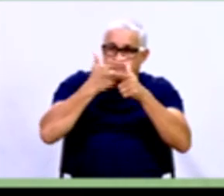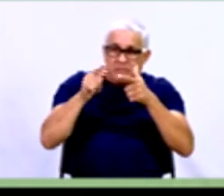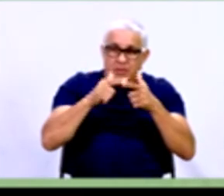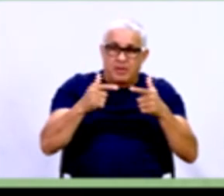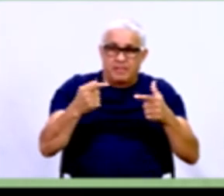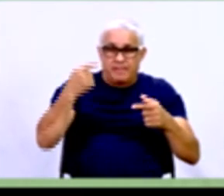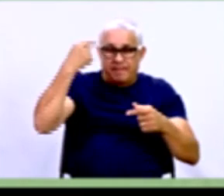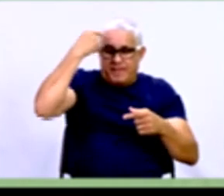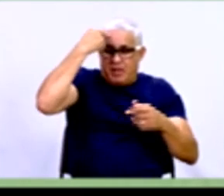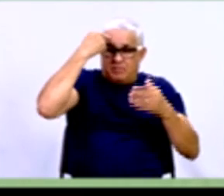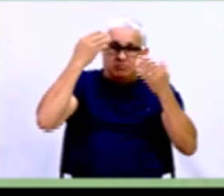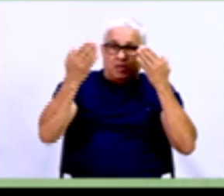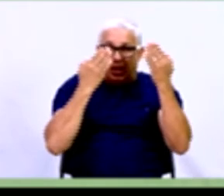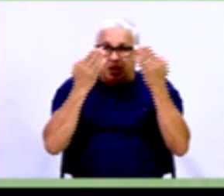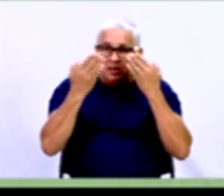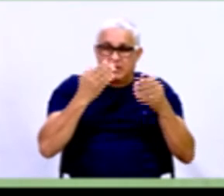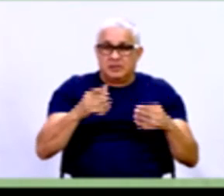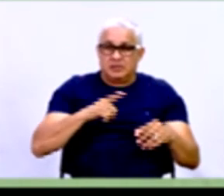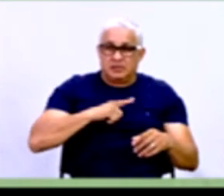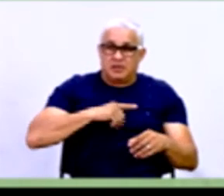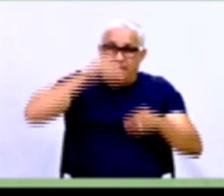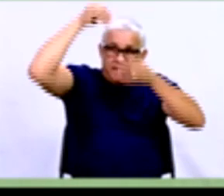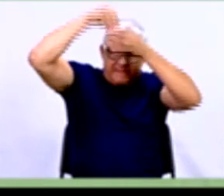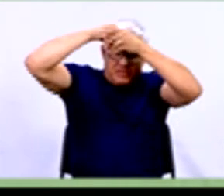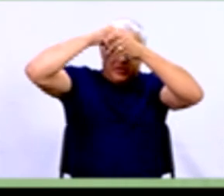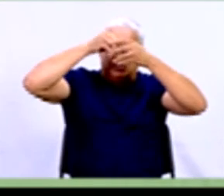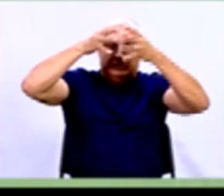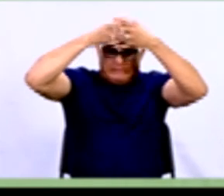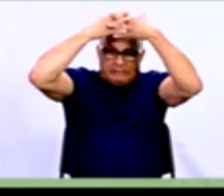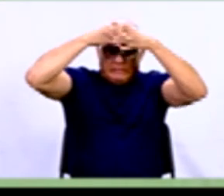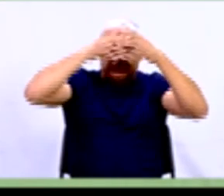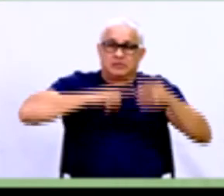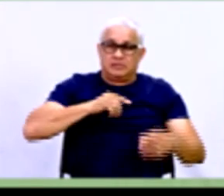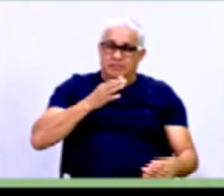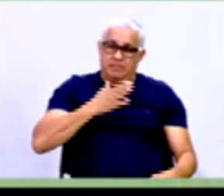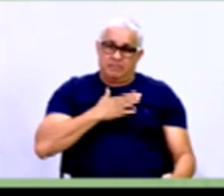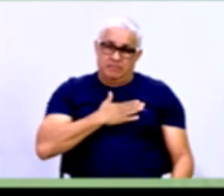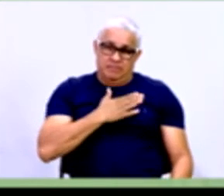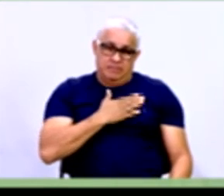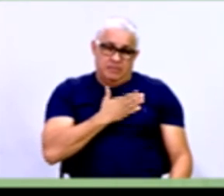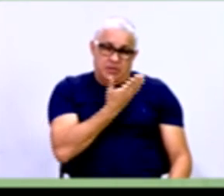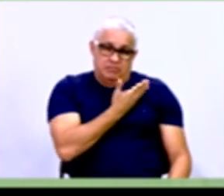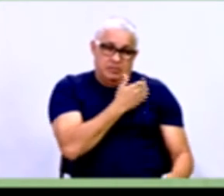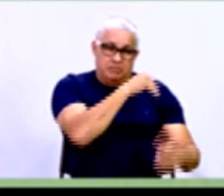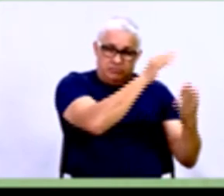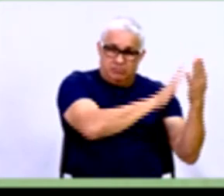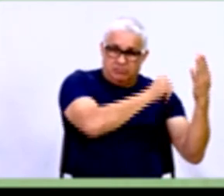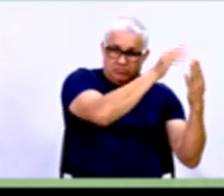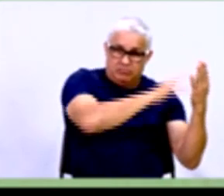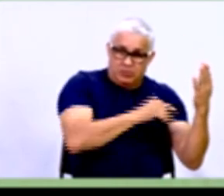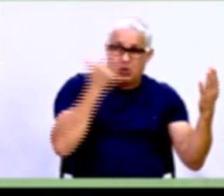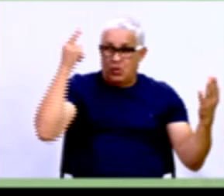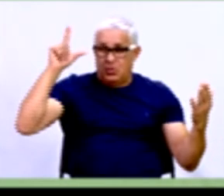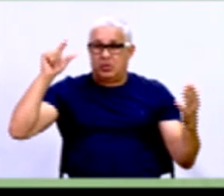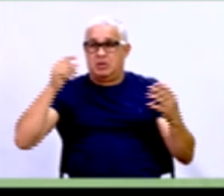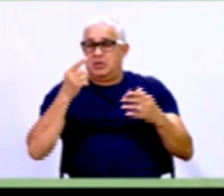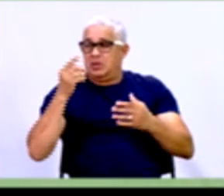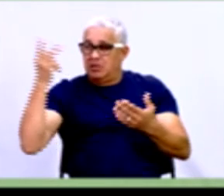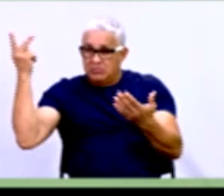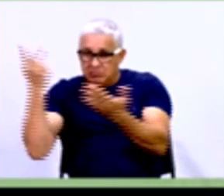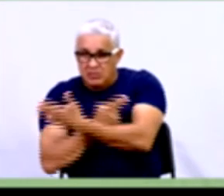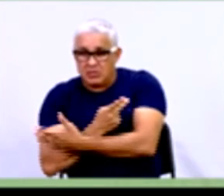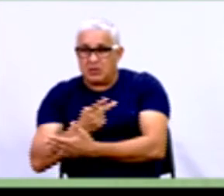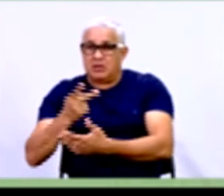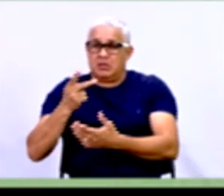trabalha do meu lado, sofreu um acidente quando estava pintando. O outro sofreu um acidente de percurso. O outro sofreu um